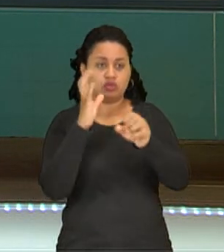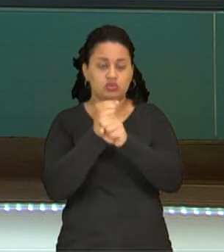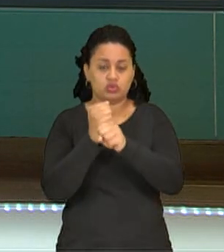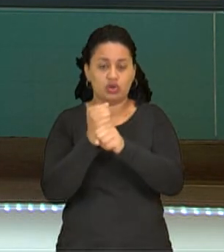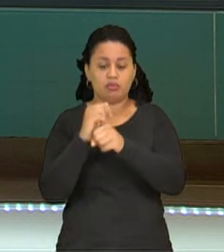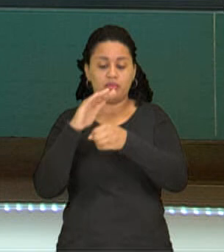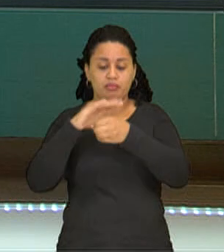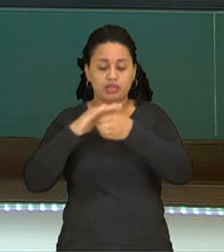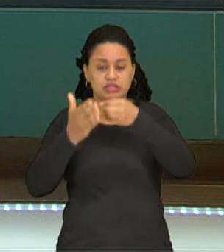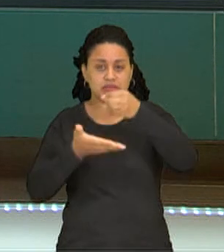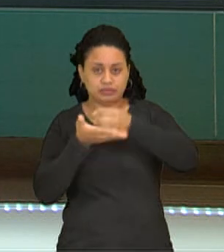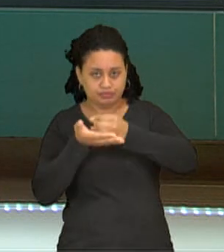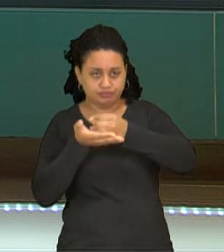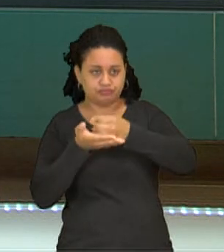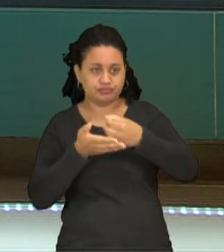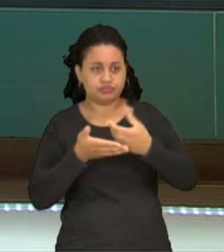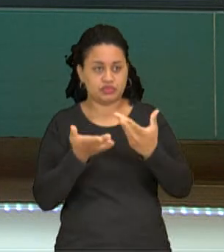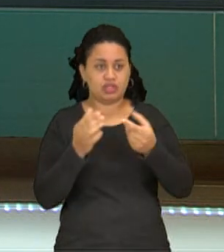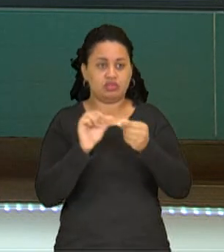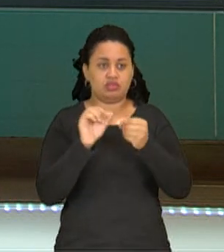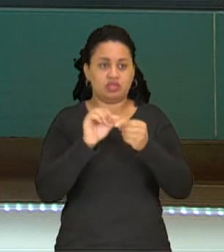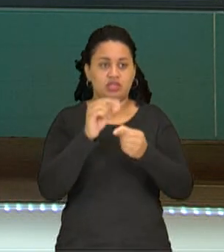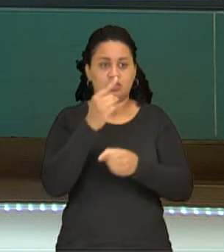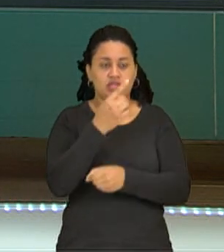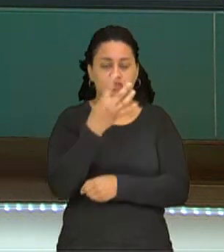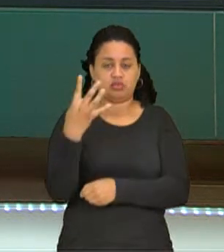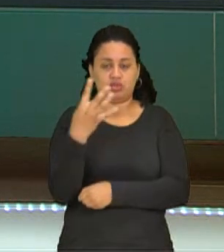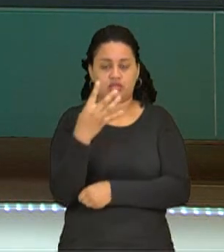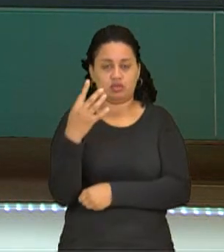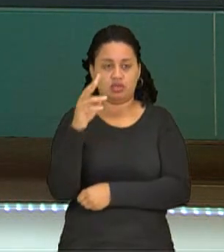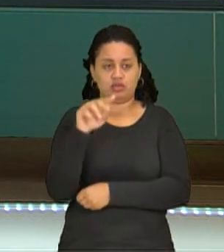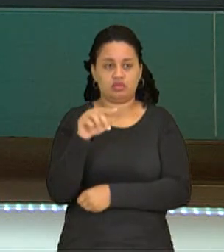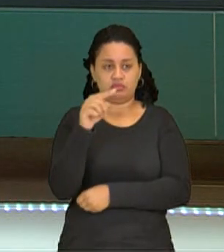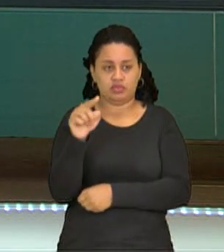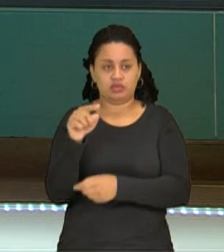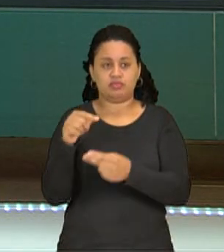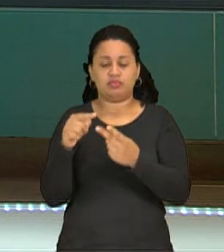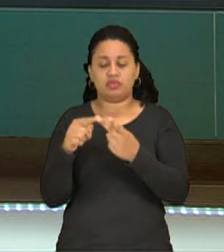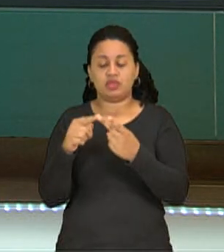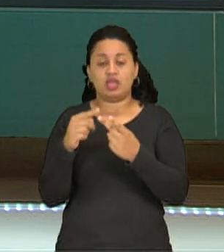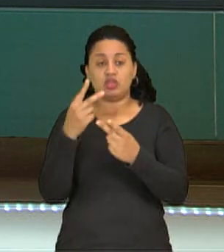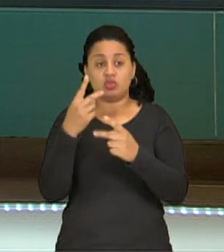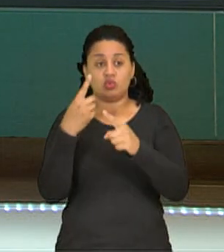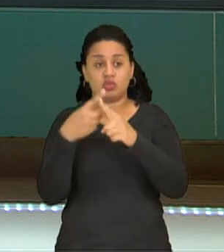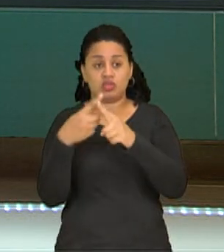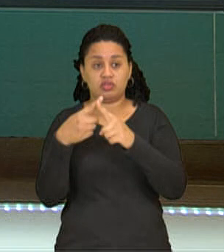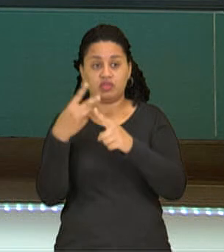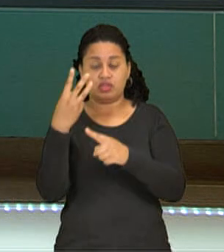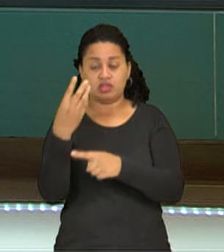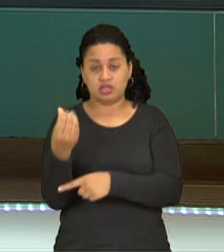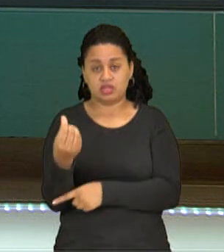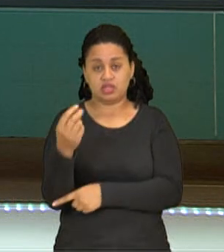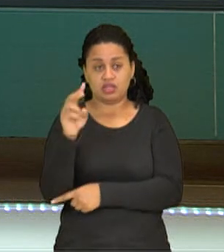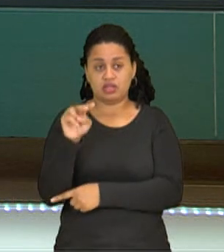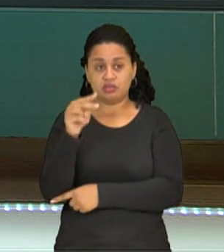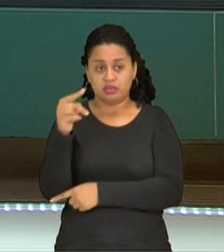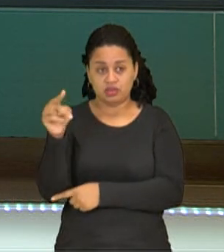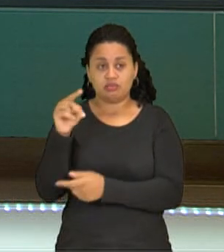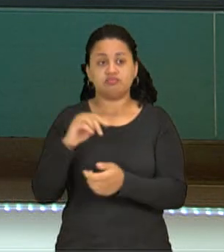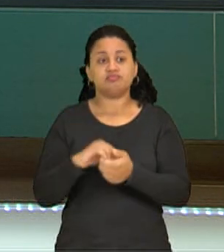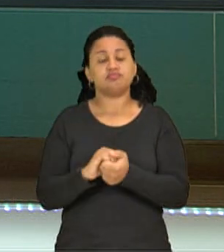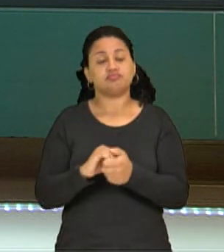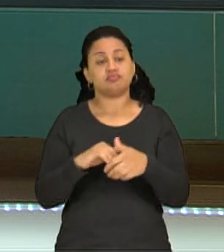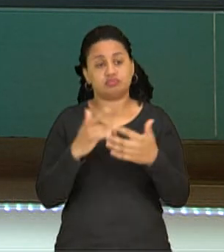A área lateral, 144 π. 2 vezes a área da base que a gente acabou de calcular, que é 36